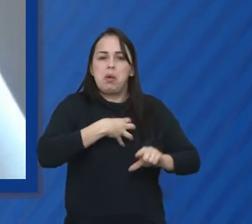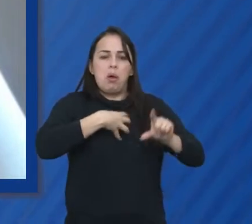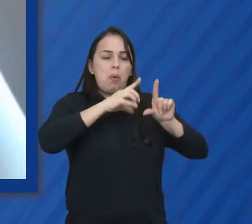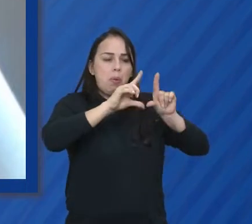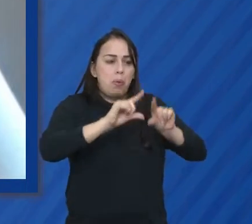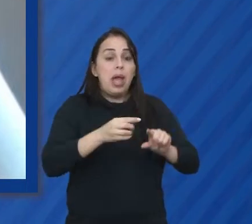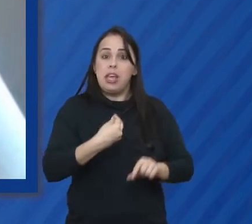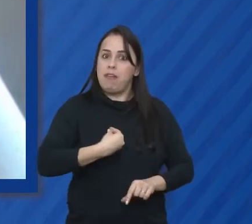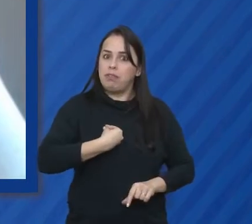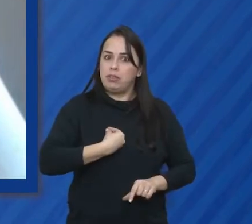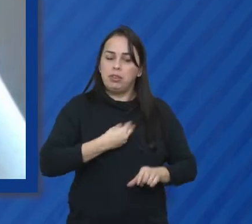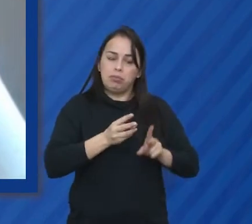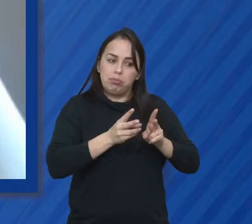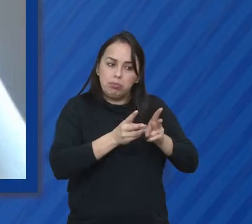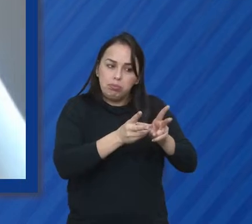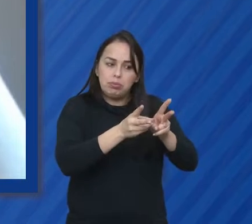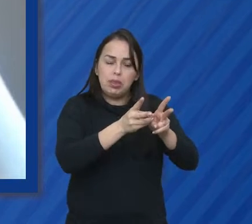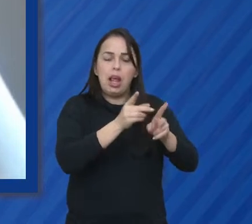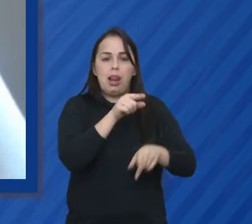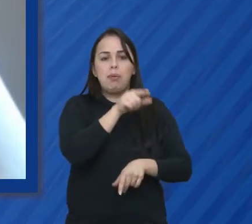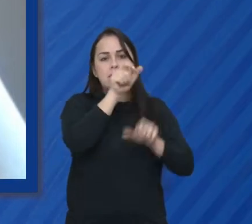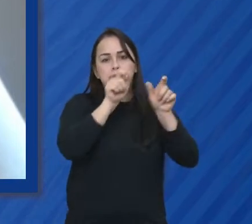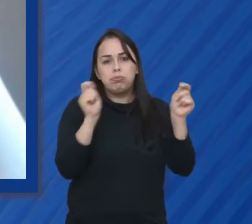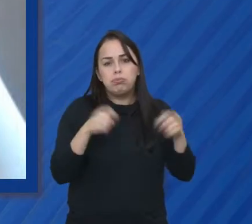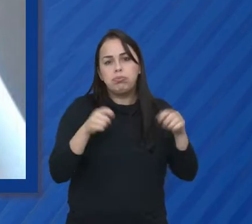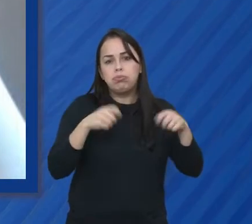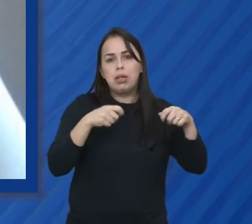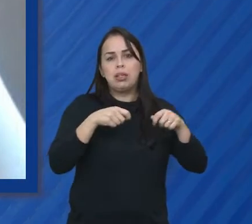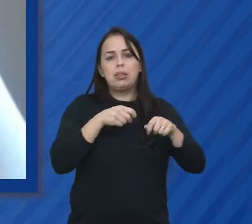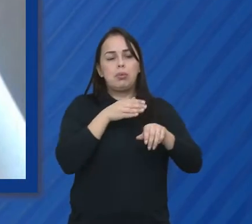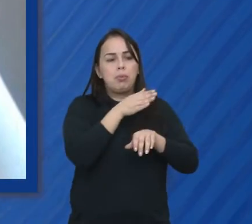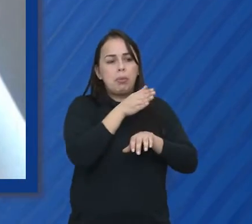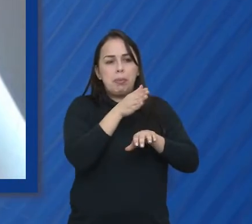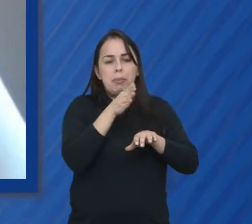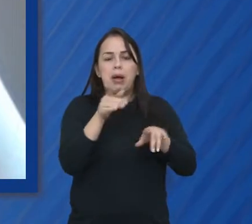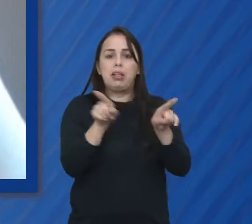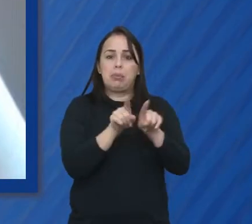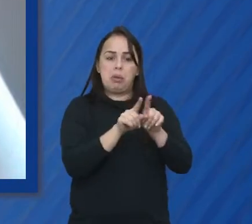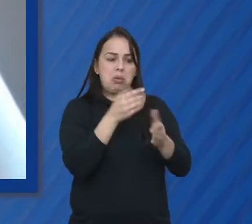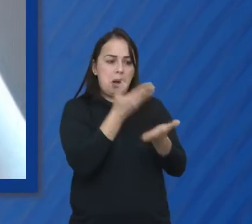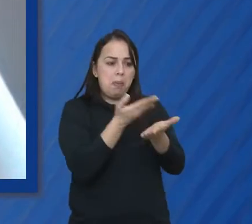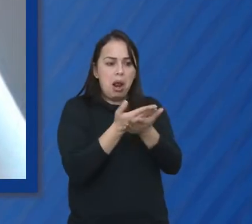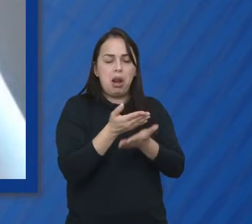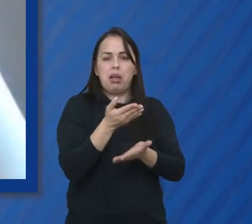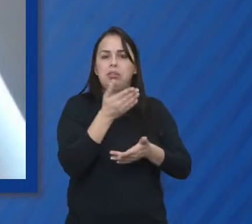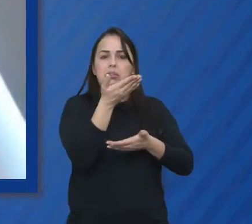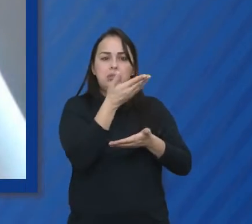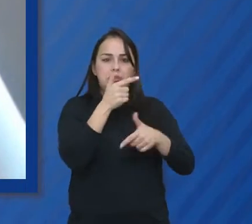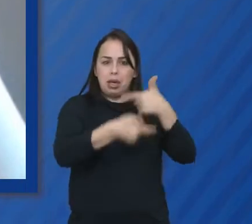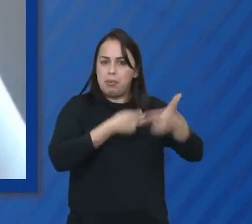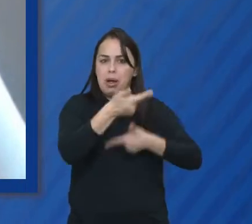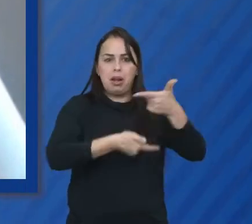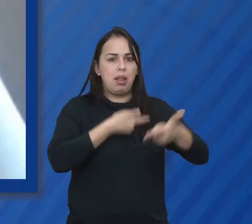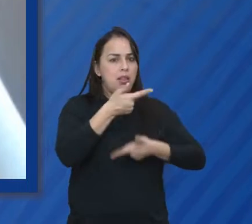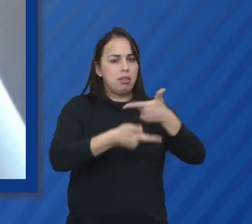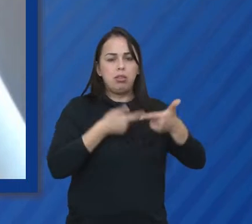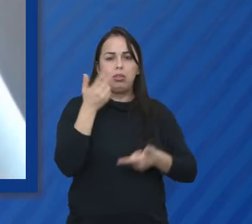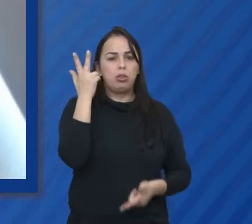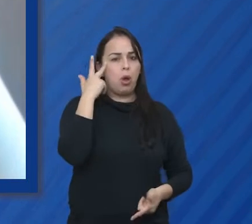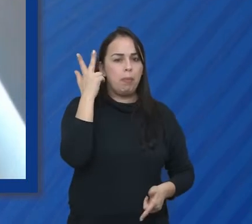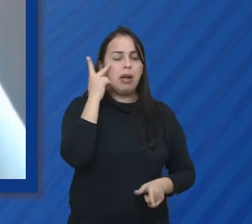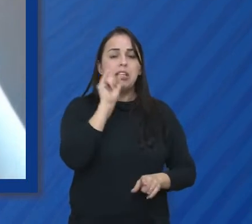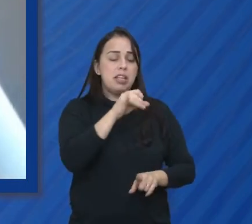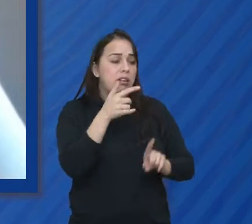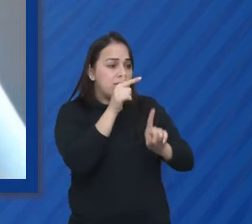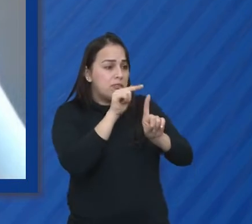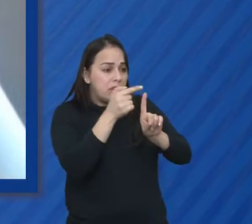sequelas, mais tempo de vida útil na sociedade, essa pessoa vai poder desempenhar seus papéis, estudando, trabalhando, se relacionando, mulheres